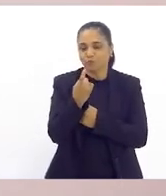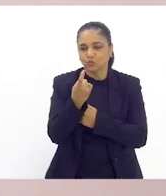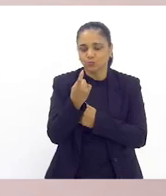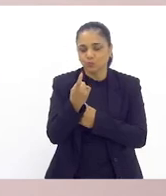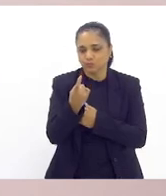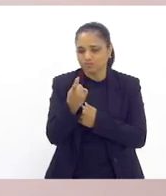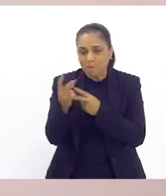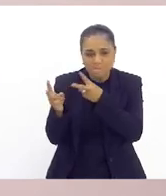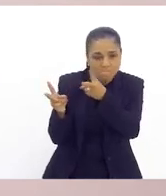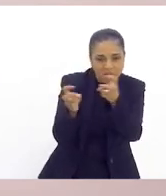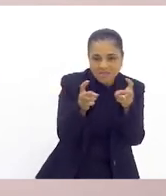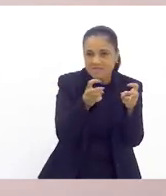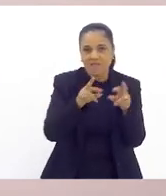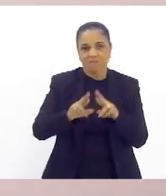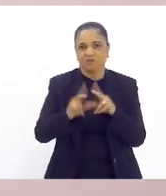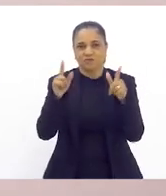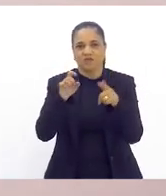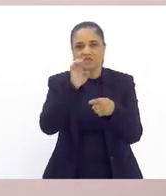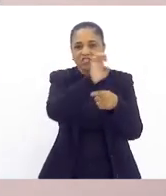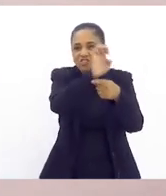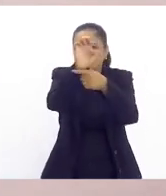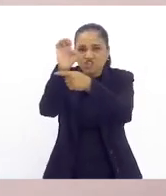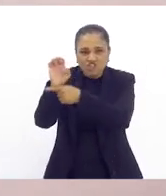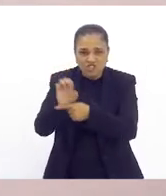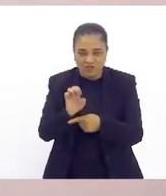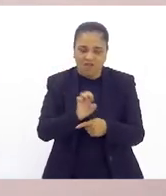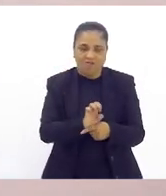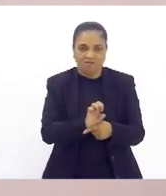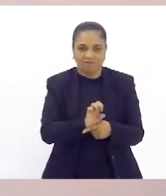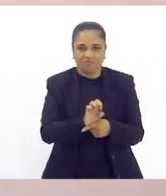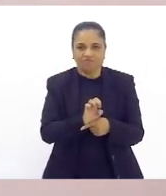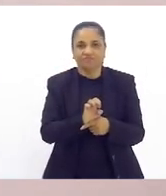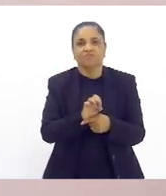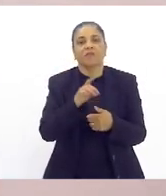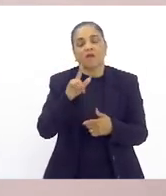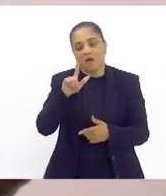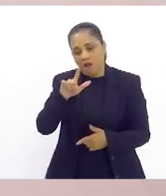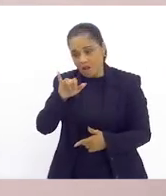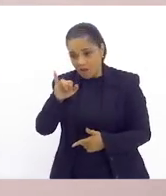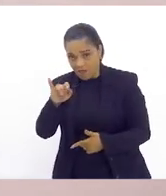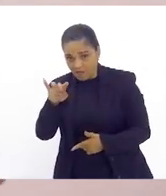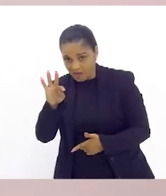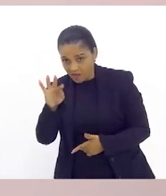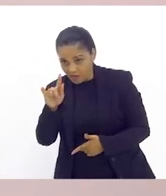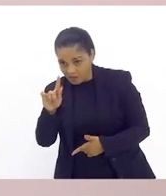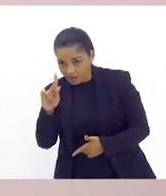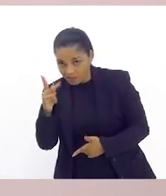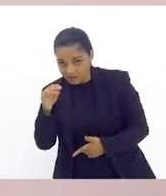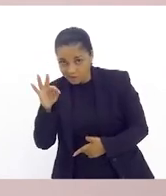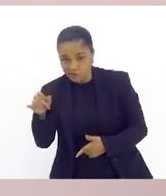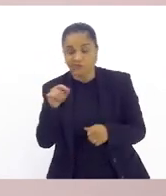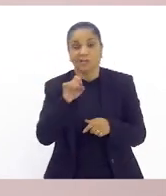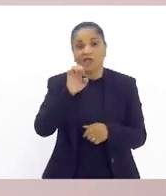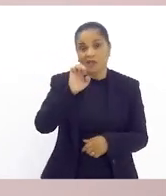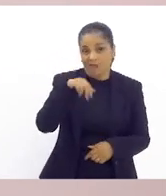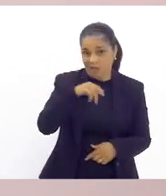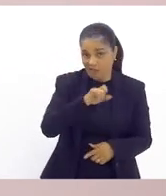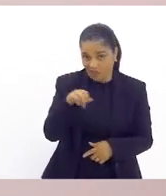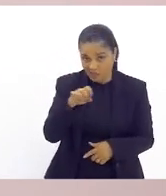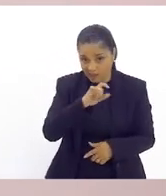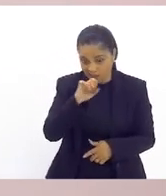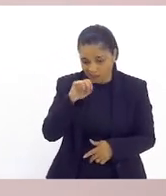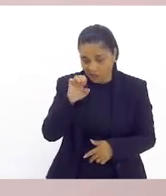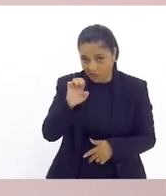o a light obviamente vai e tenho certeza que a Enya também vai se empenhar nessa discussão com poder